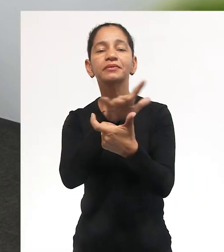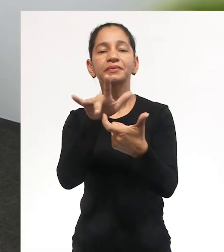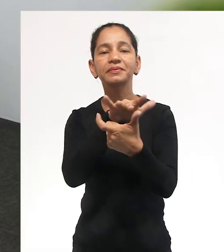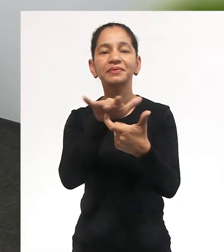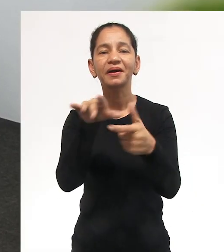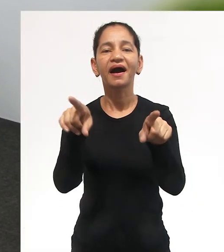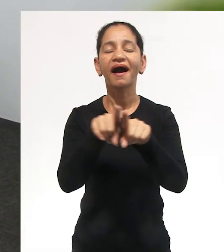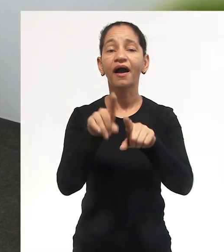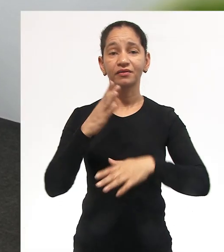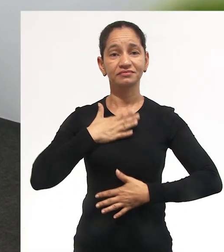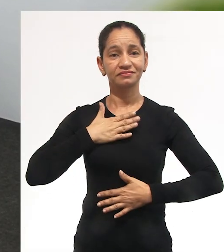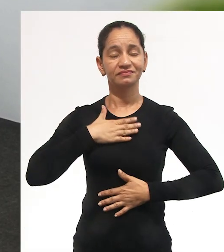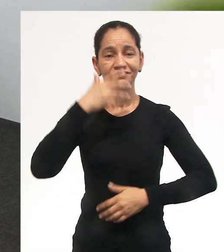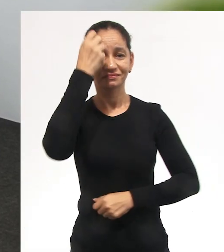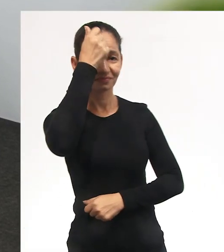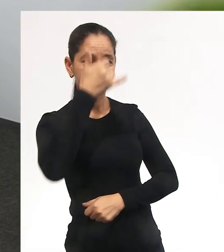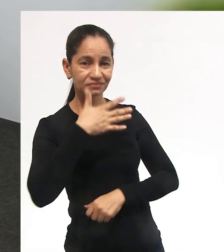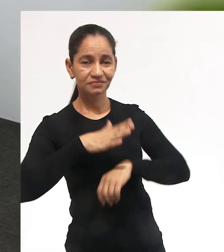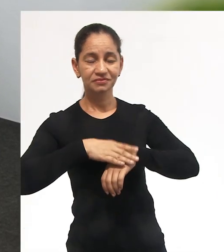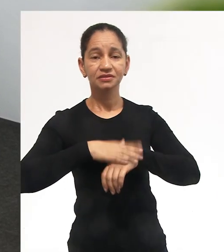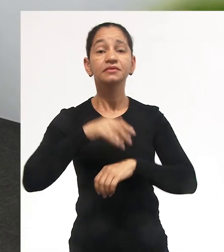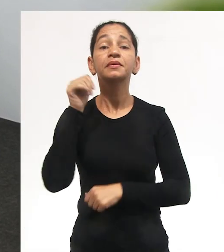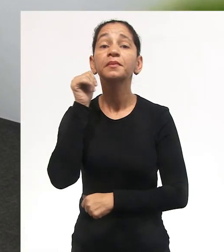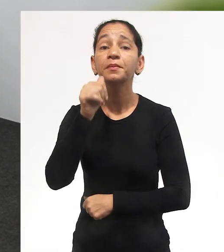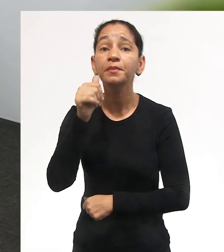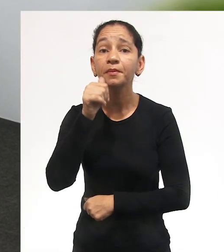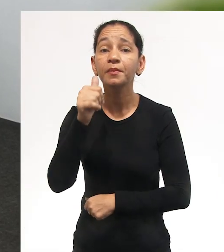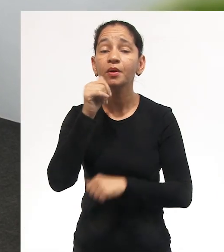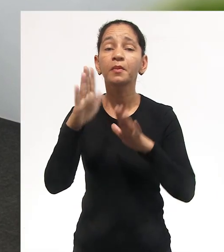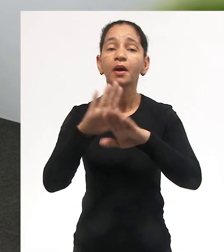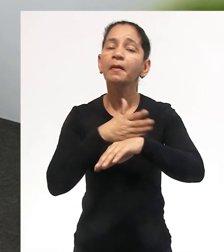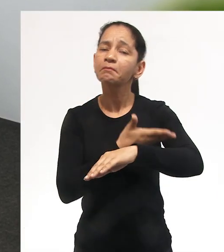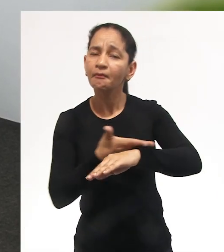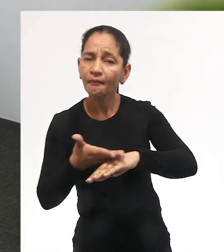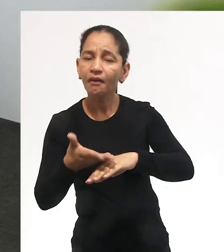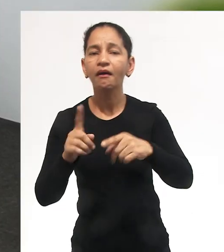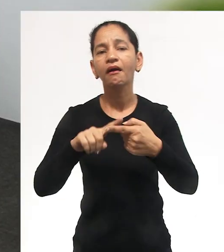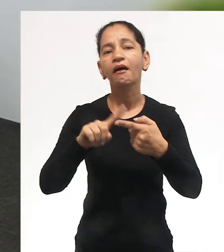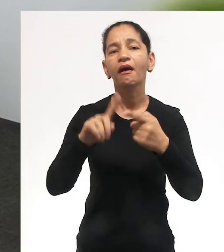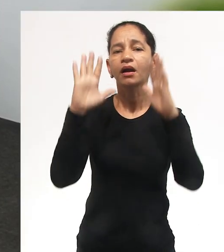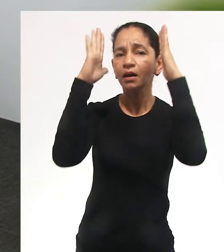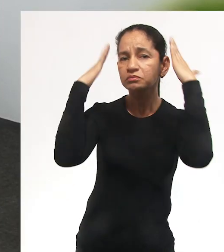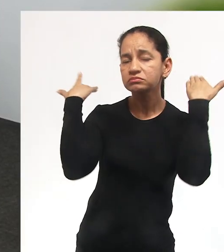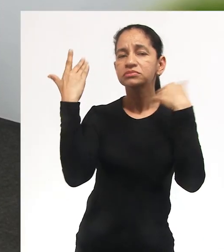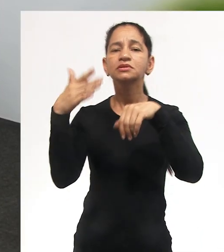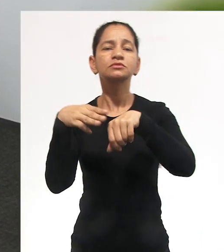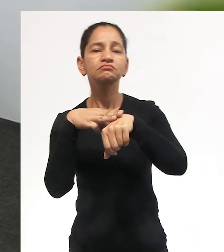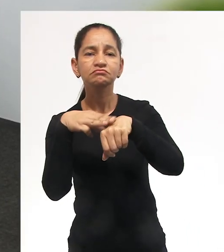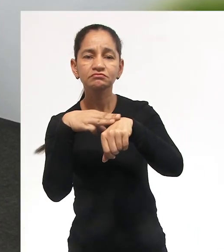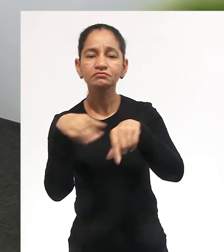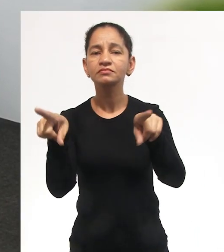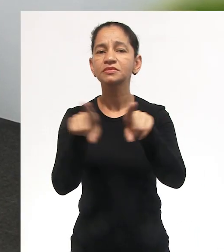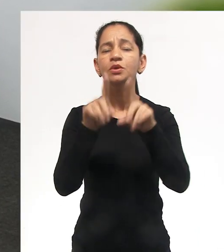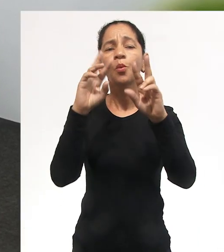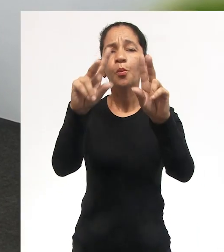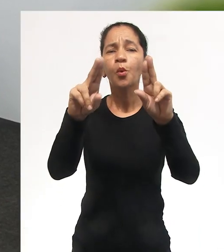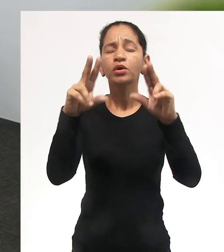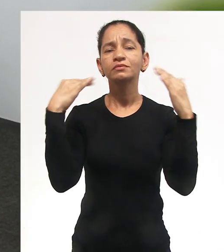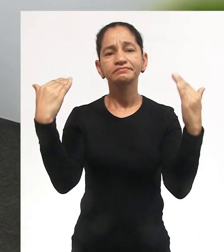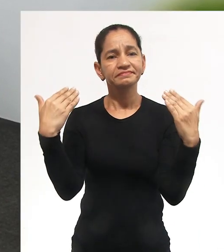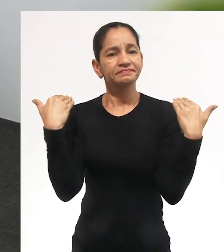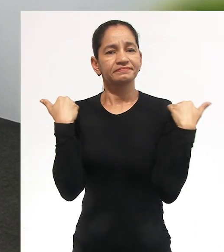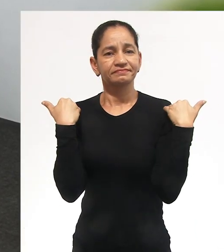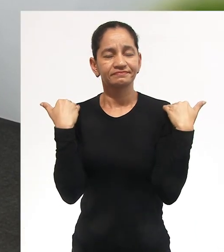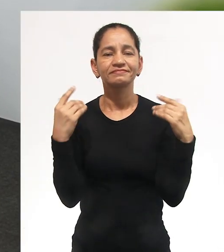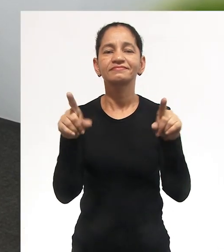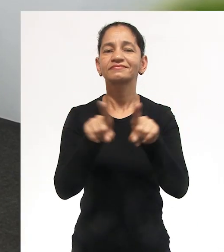minha audiodescrição. Sou uma mulher de pele clara, cabelos castanhos claros, passando um pouquinho do